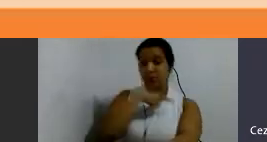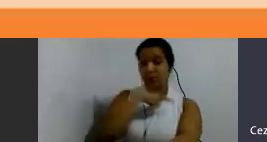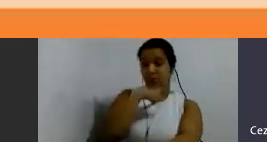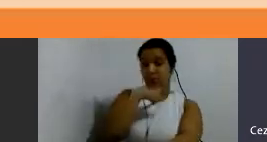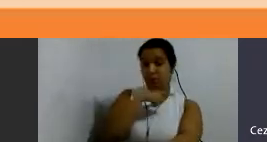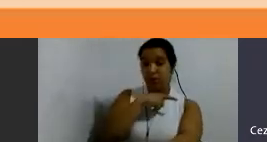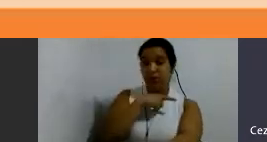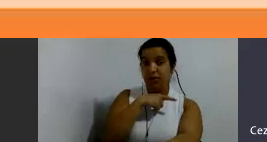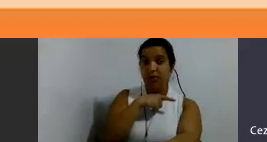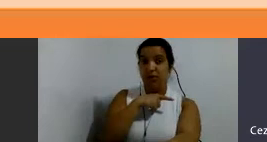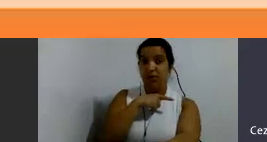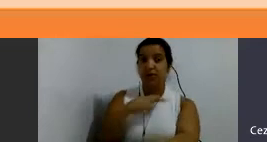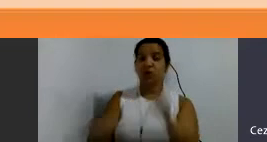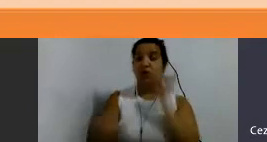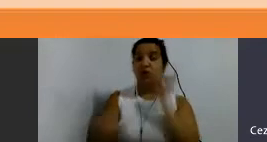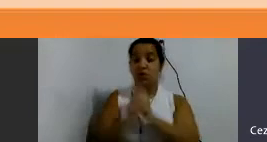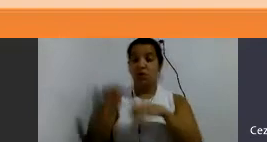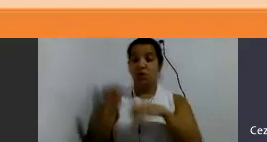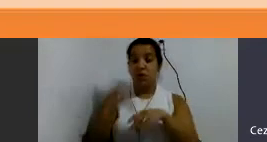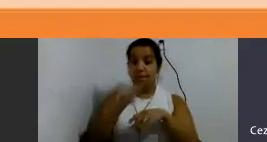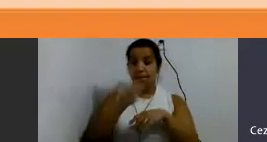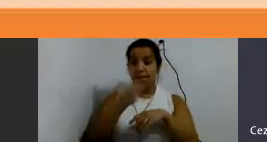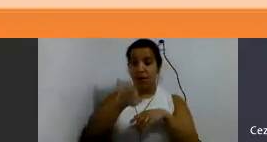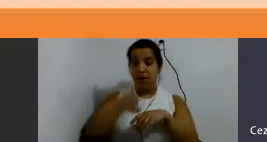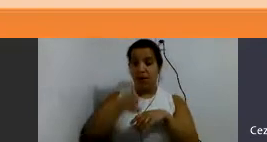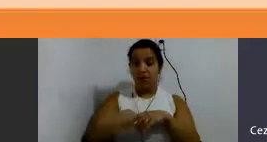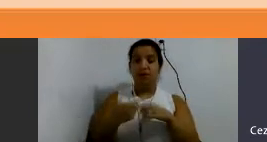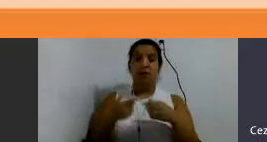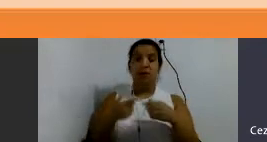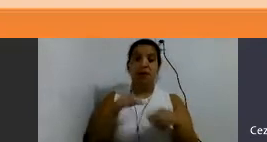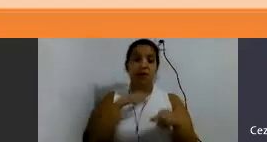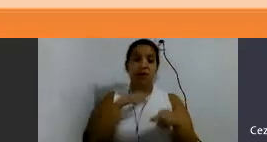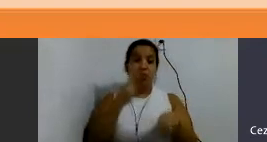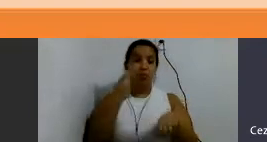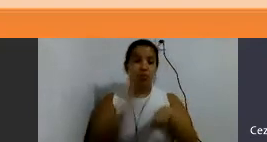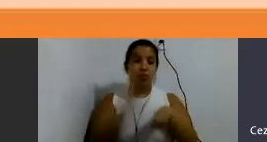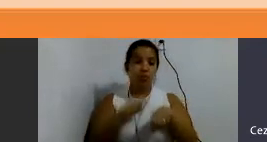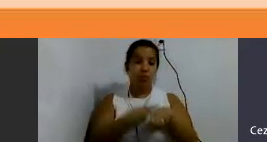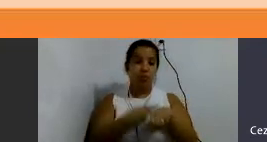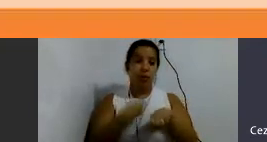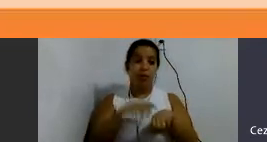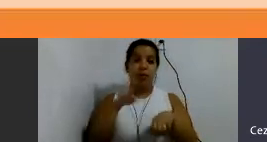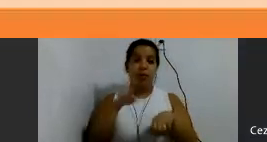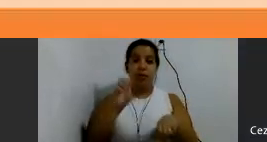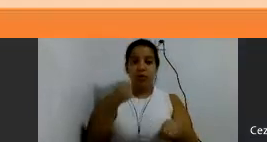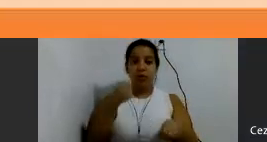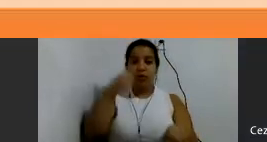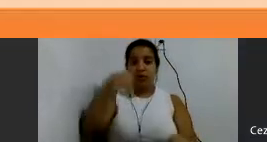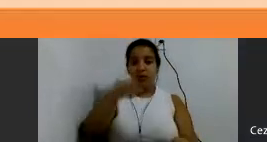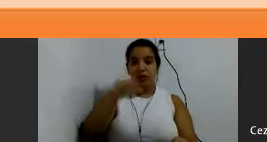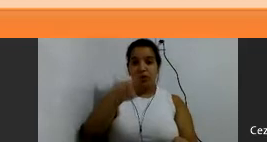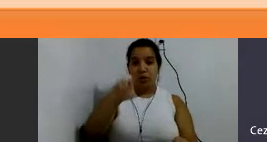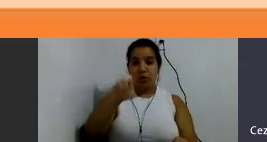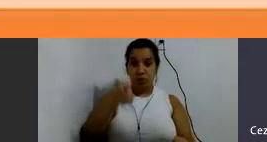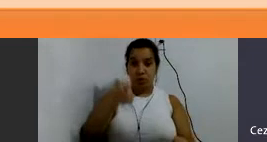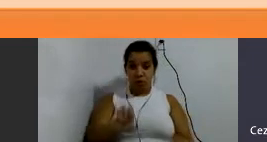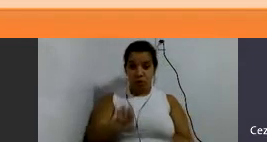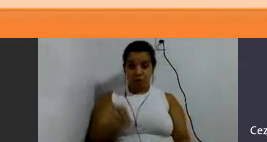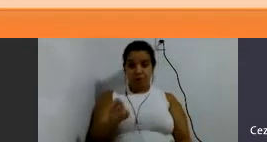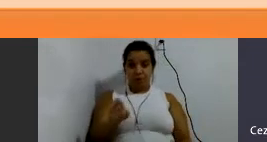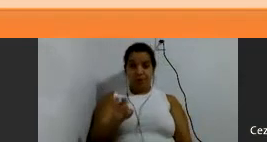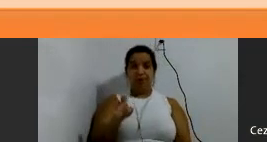de malária em que eu vi um trofozoito imaturo e um esquizonte, que é